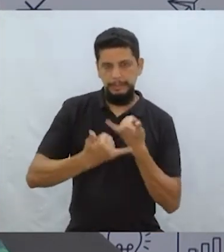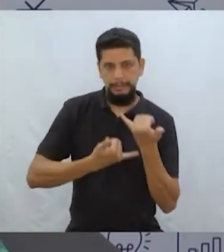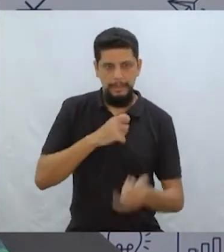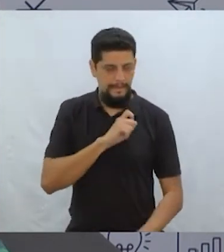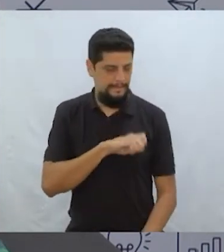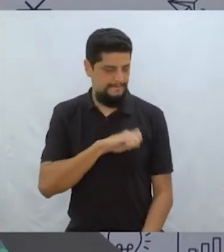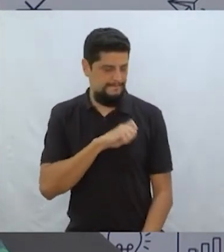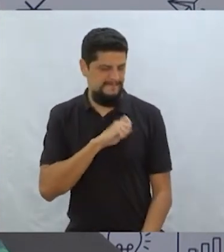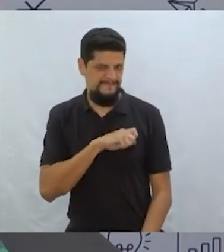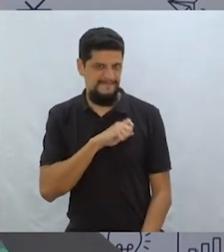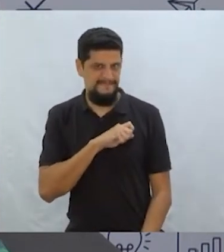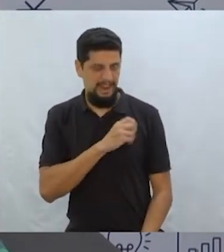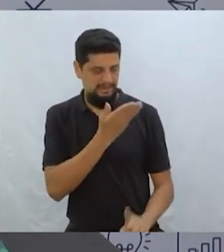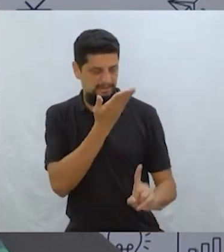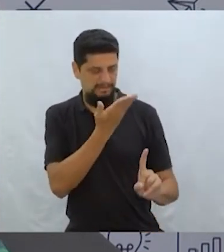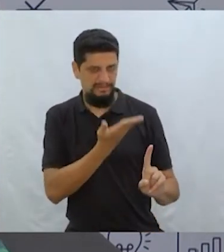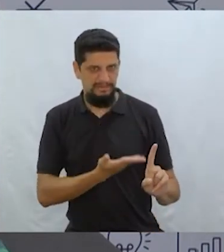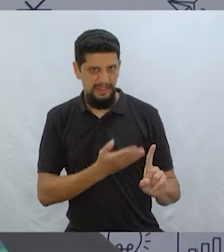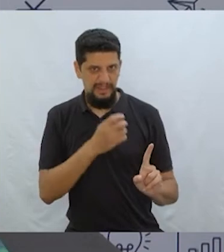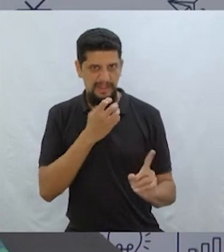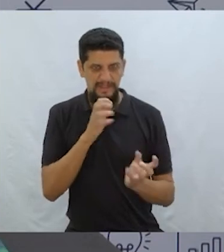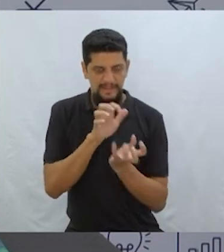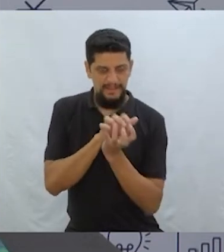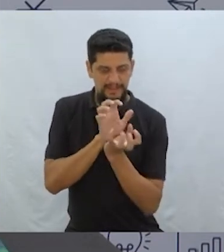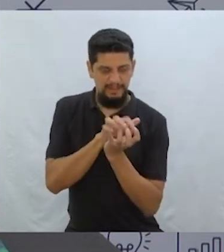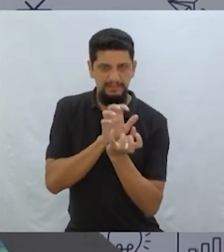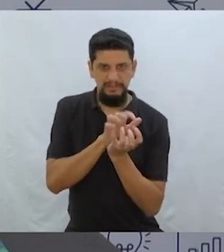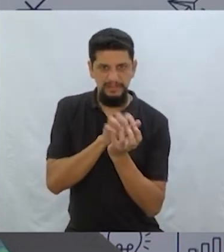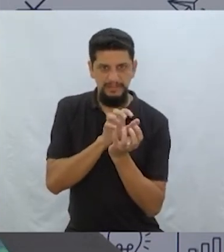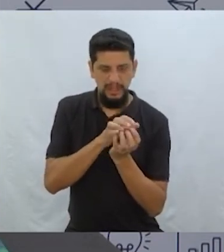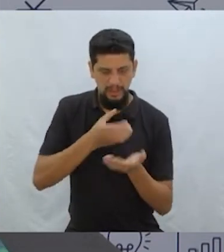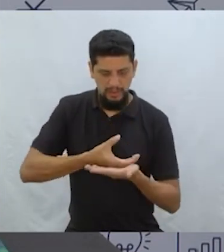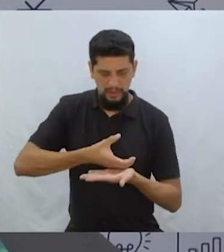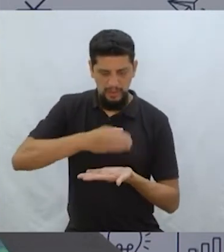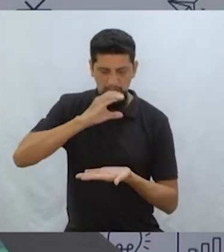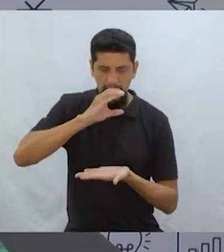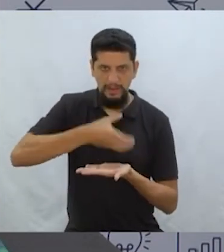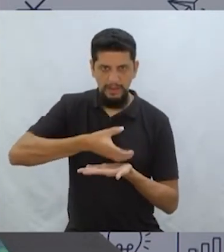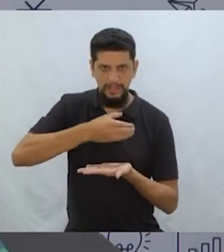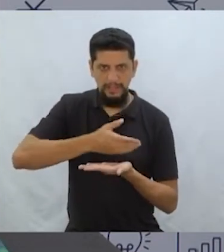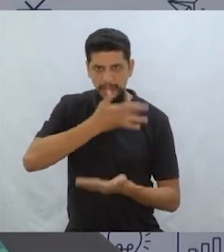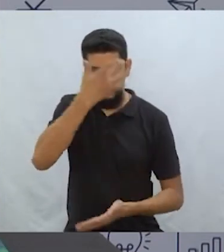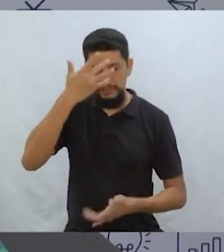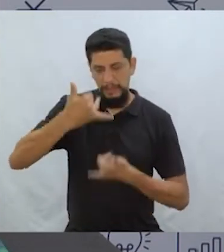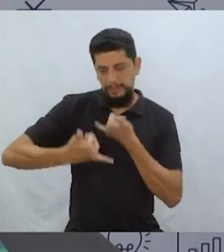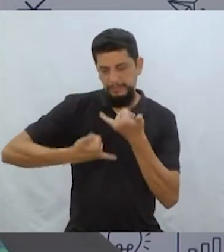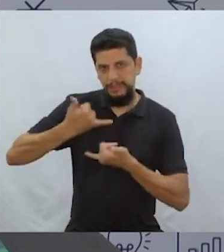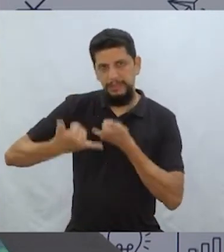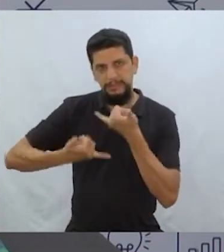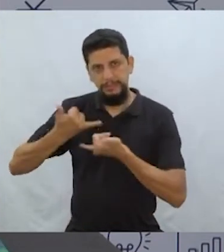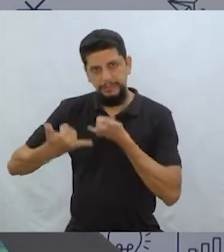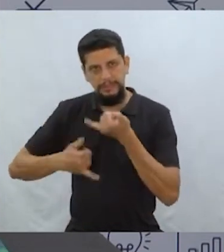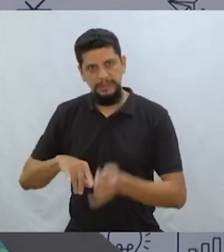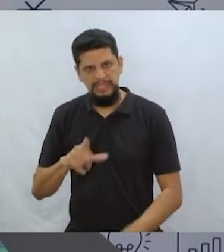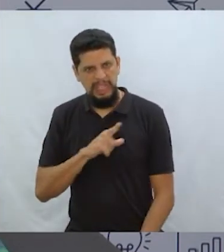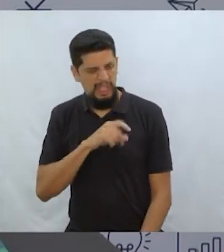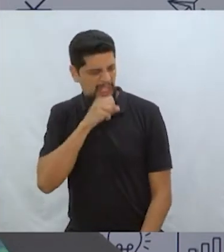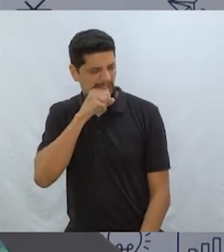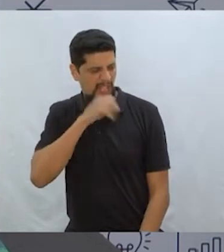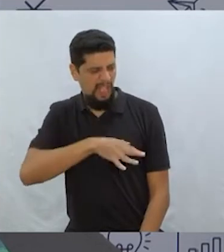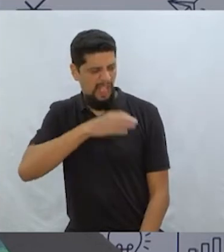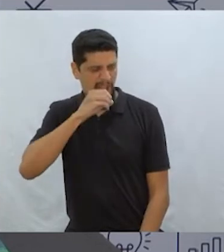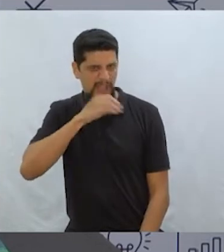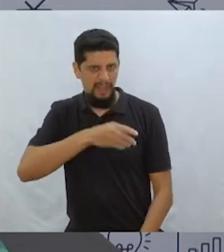brincavam com ele com relação à dentadura ter deixado a dentadura no copo e eles ficavam brincando para que tivessem